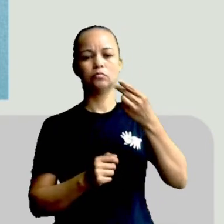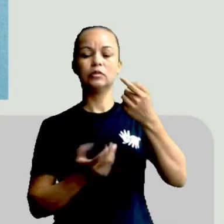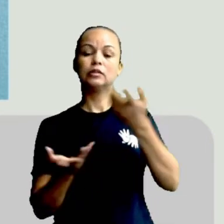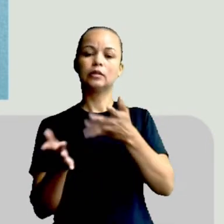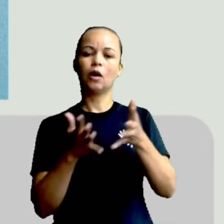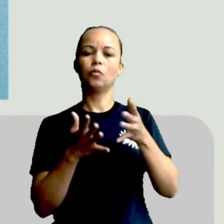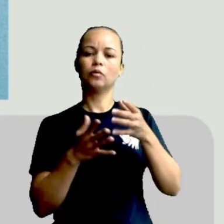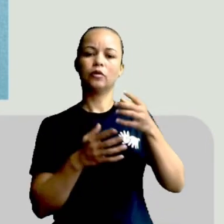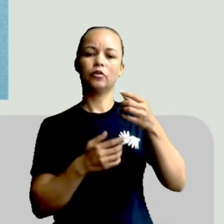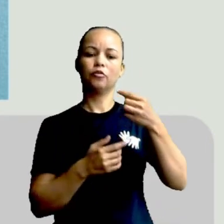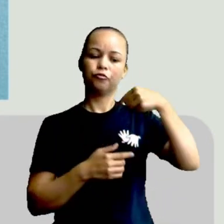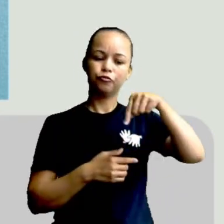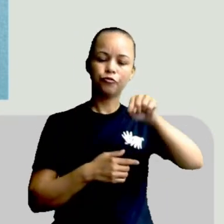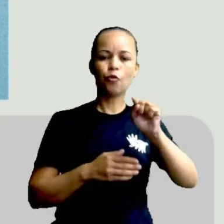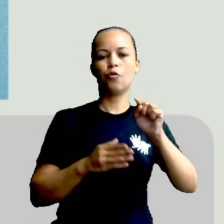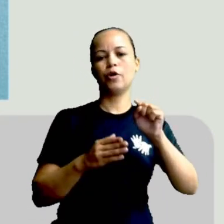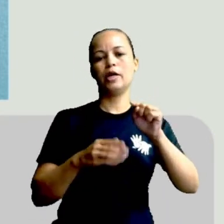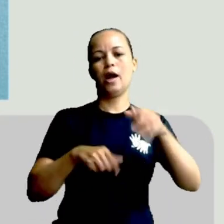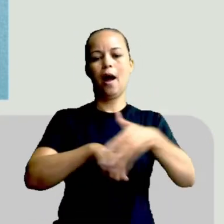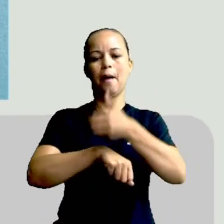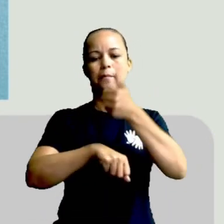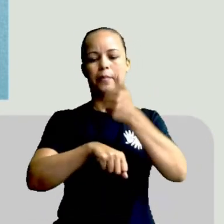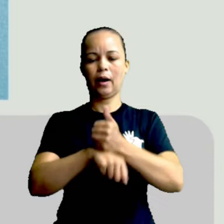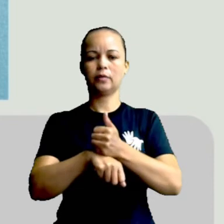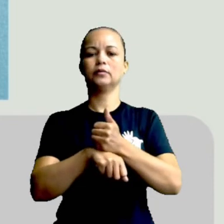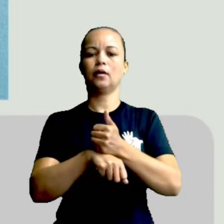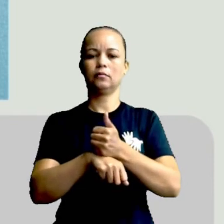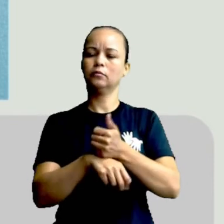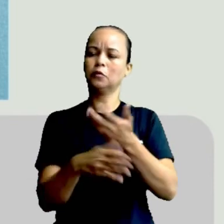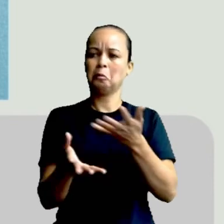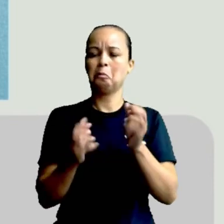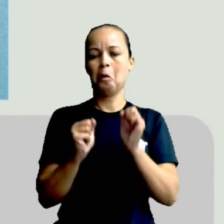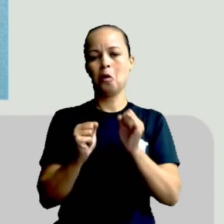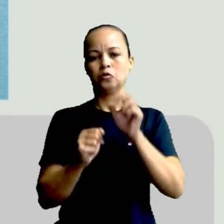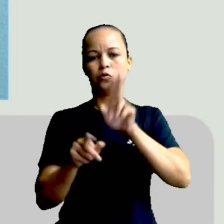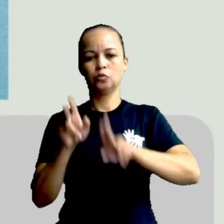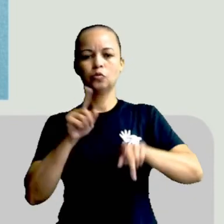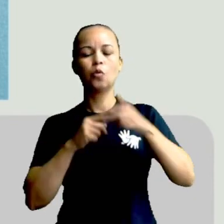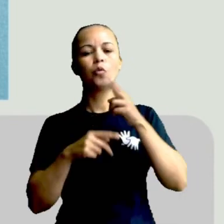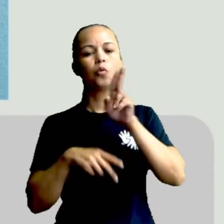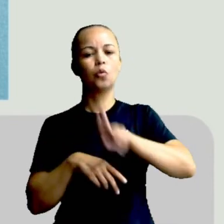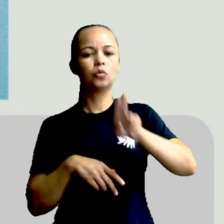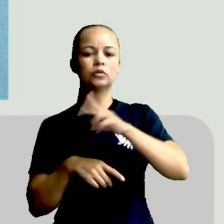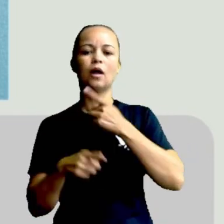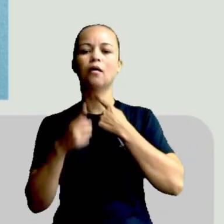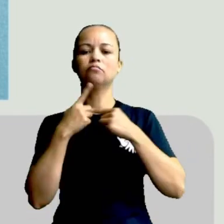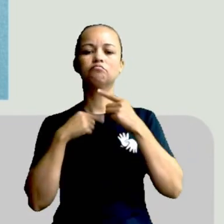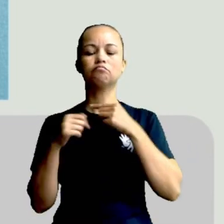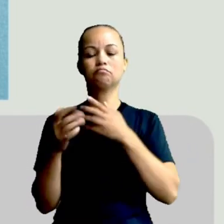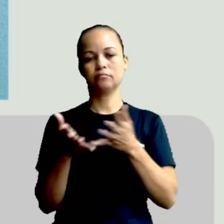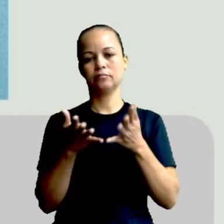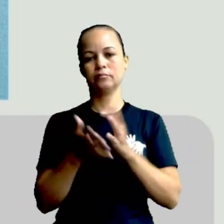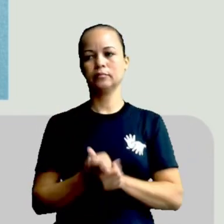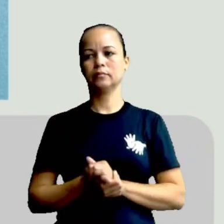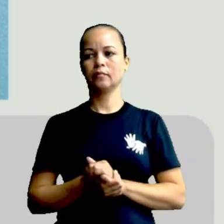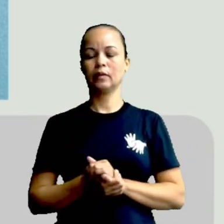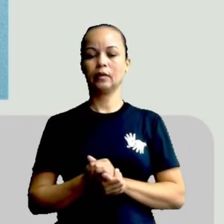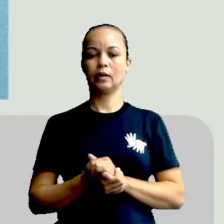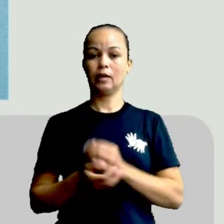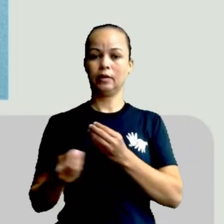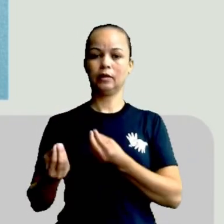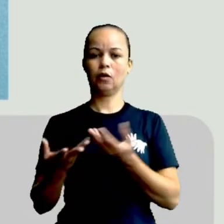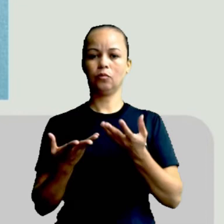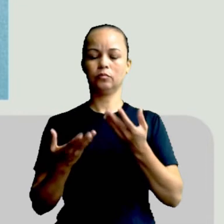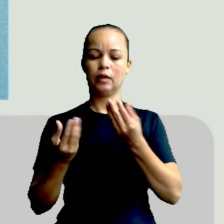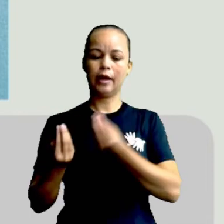sem o uso da crase antes de nomes próprios femininos entrega a Ana